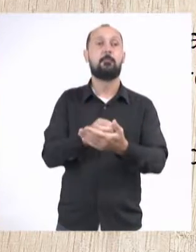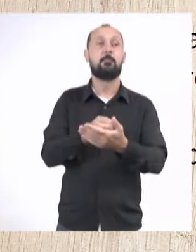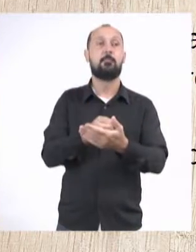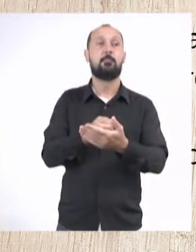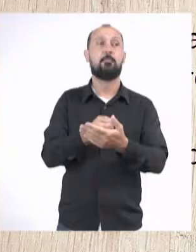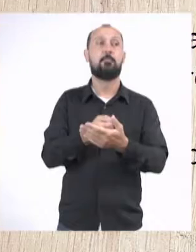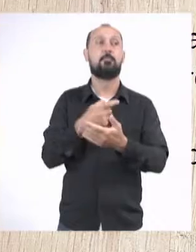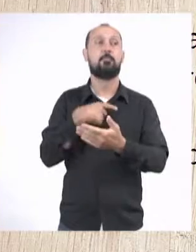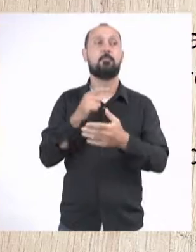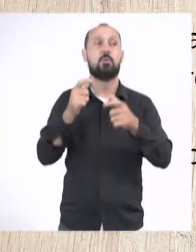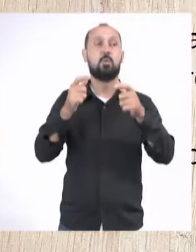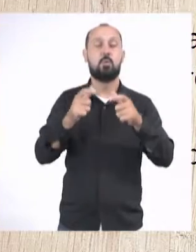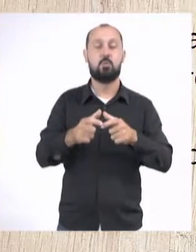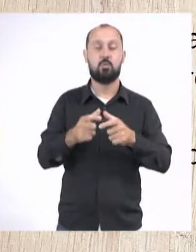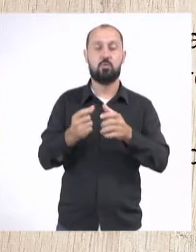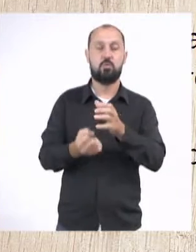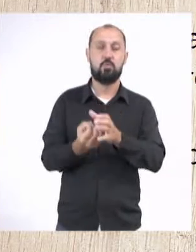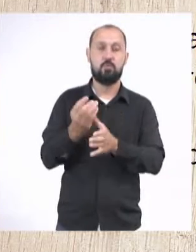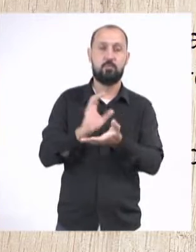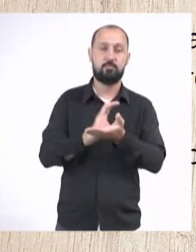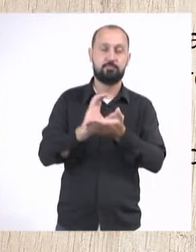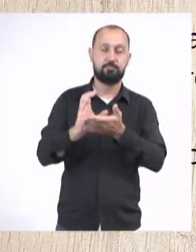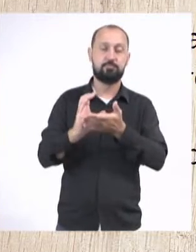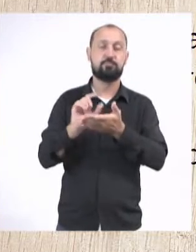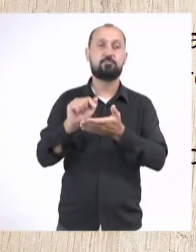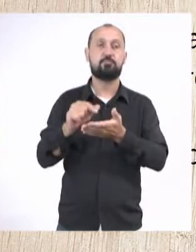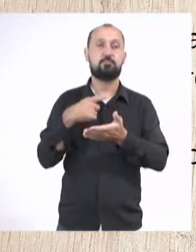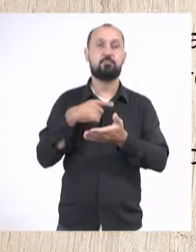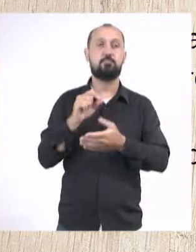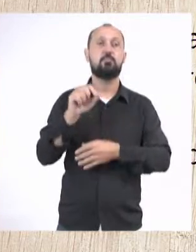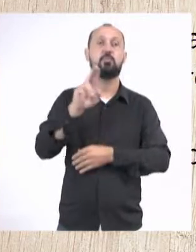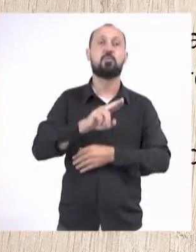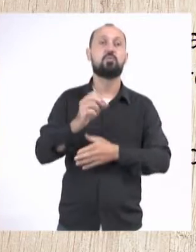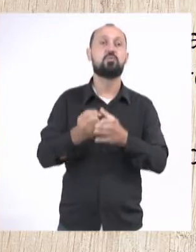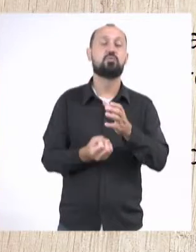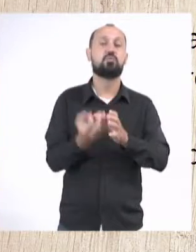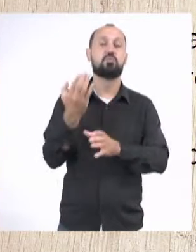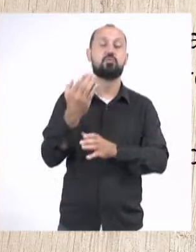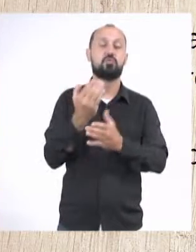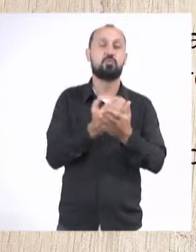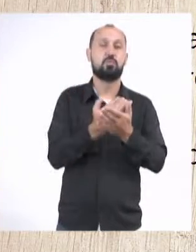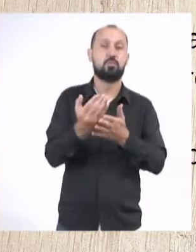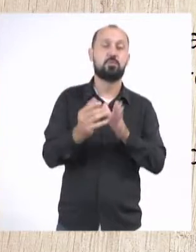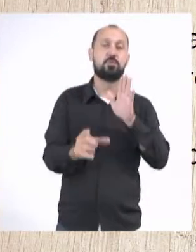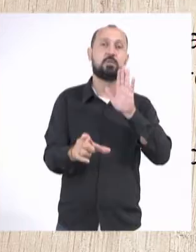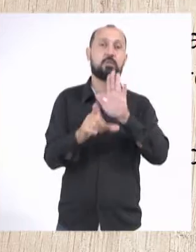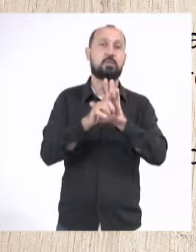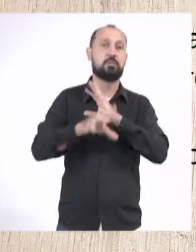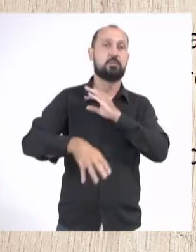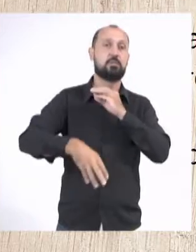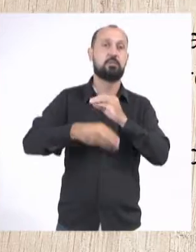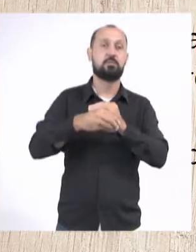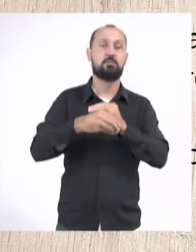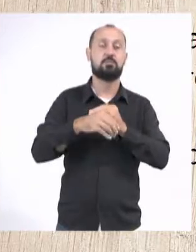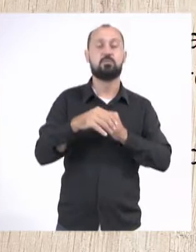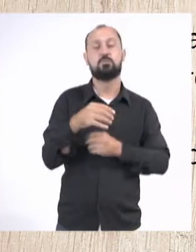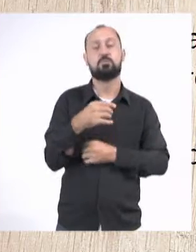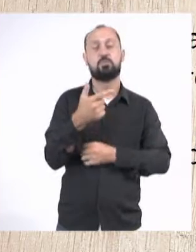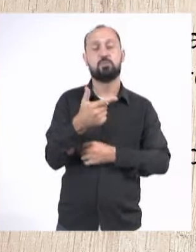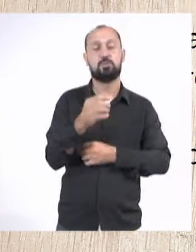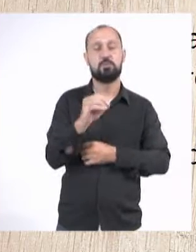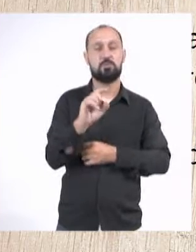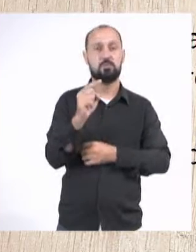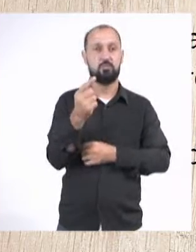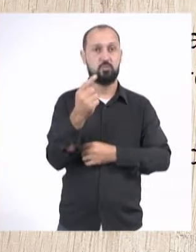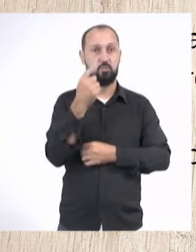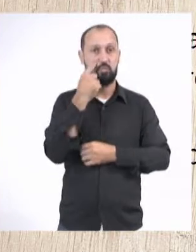pelo Fundo de Combate à Pobreza, o FECOP, que ele foi instituído a partir da Lei Complementar 261,